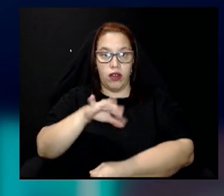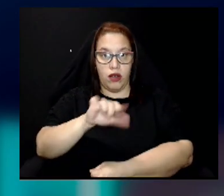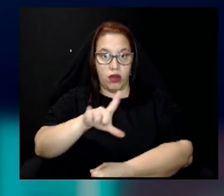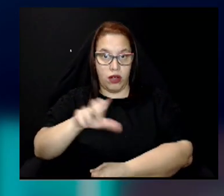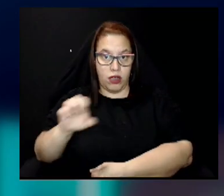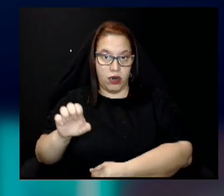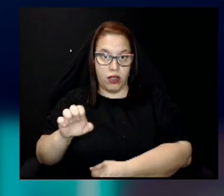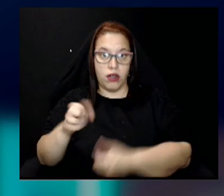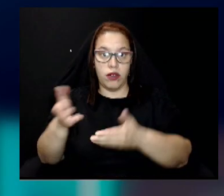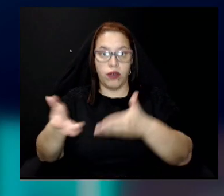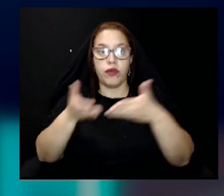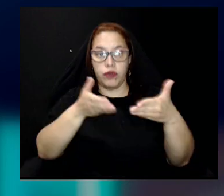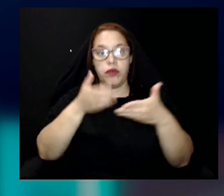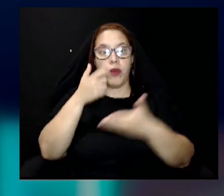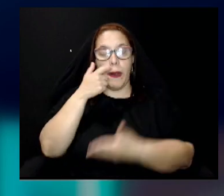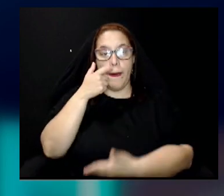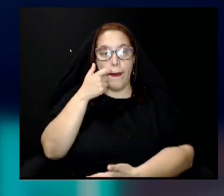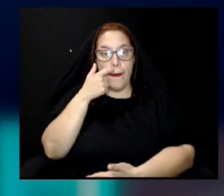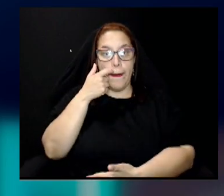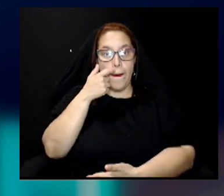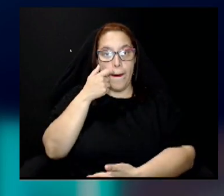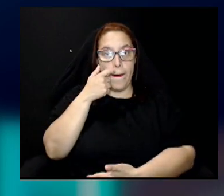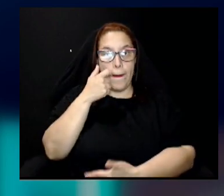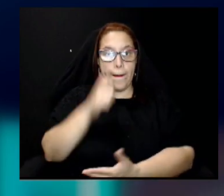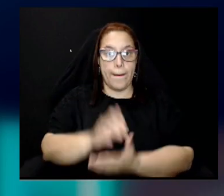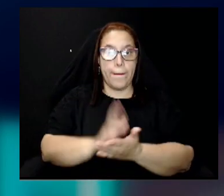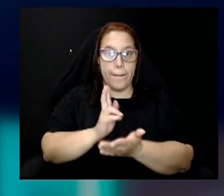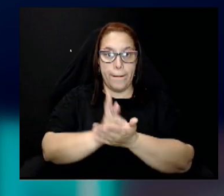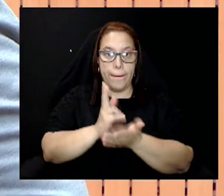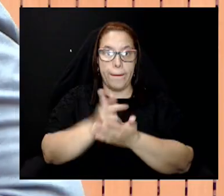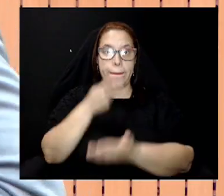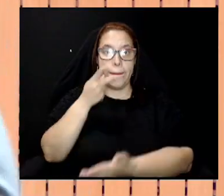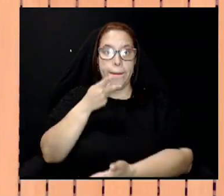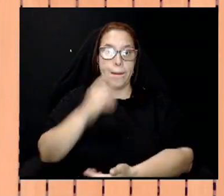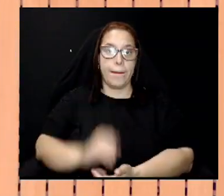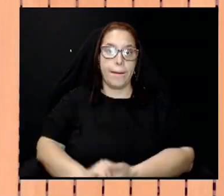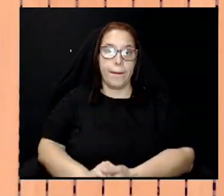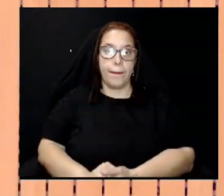Gisele Rocha, para dar seguimento à minha fala. Gi, por favor.